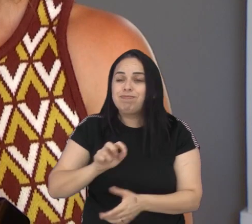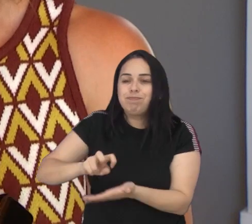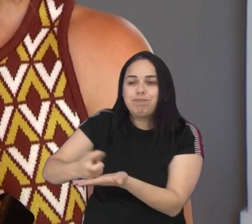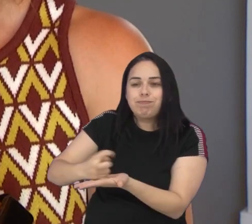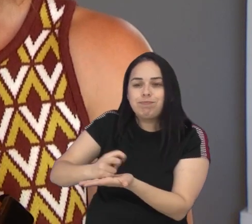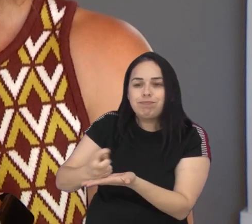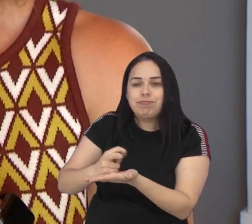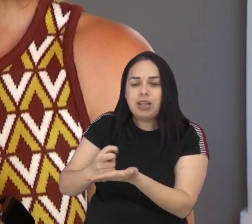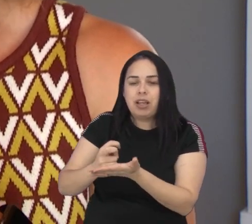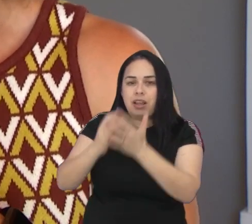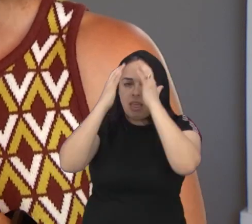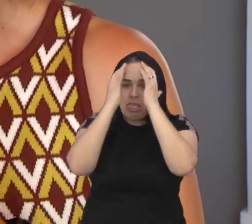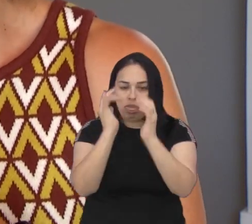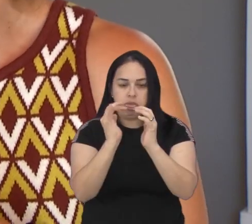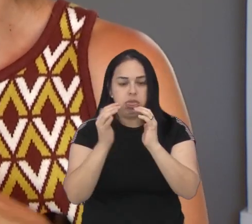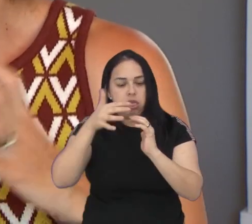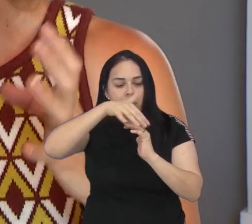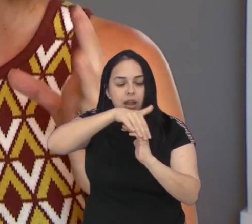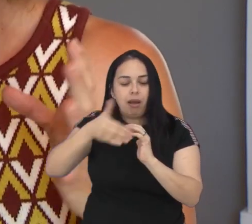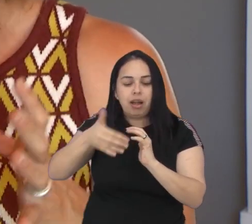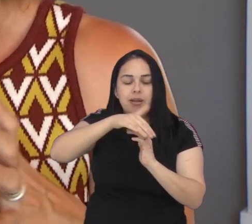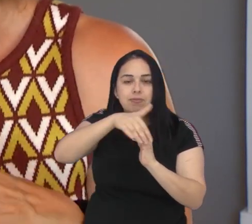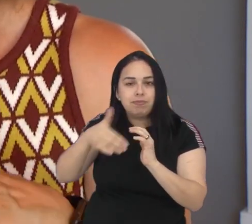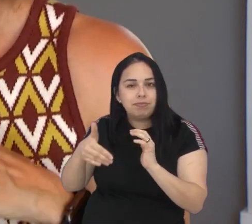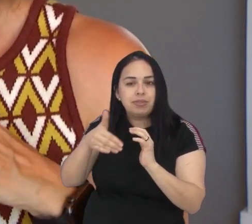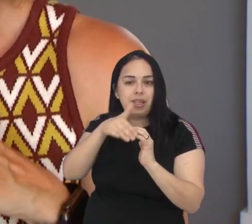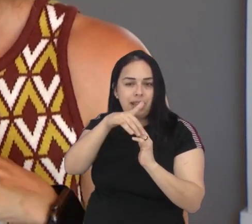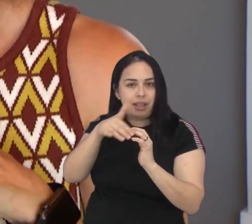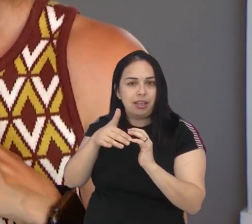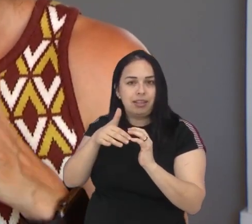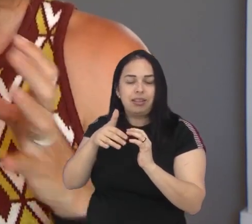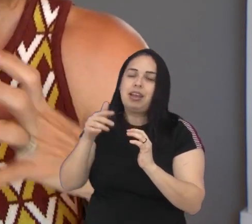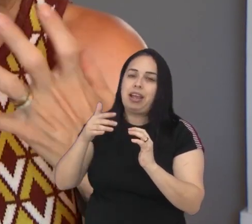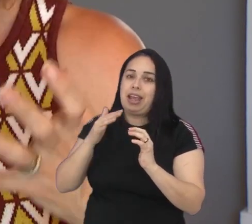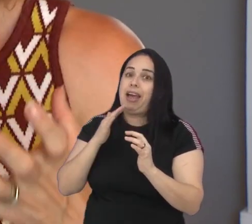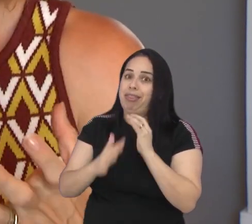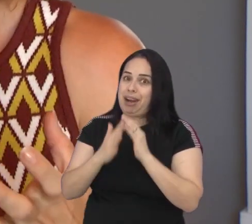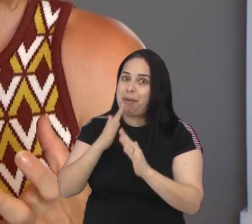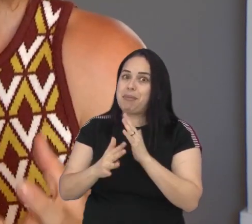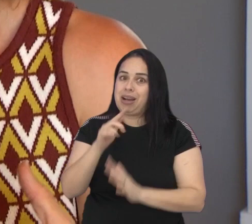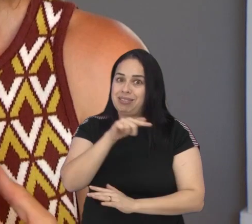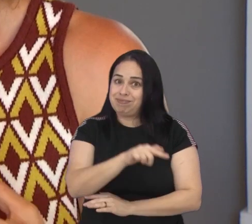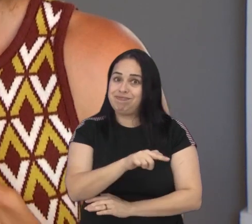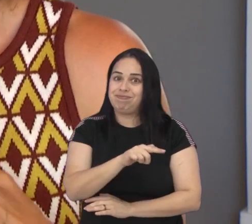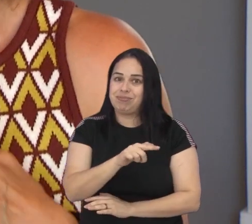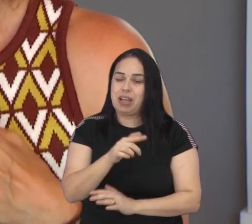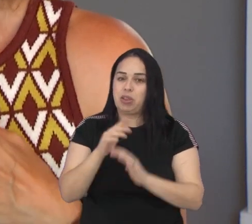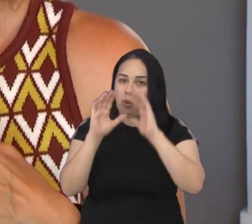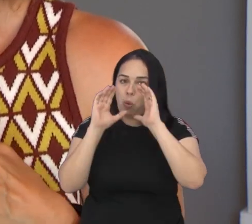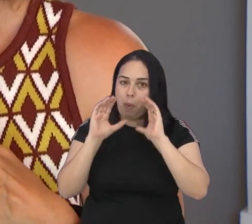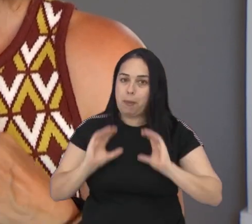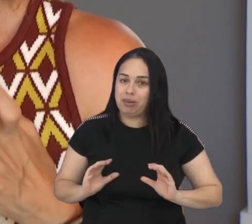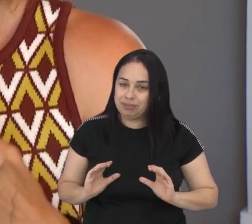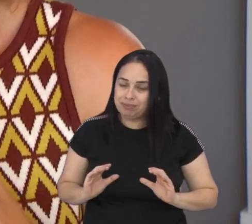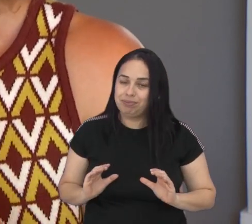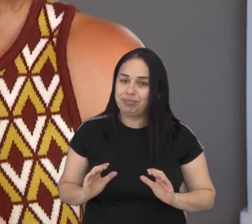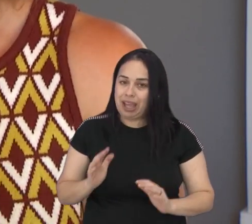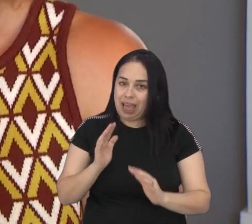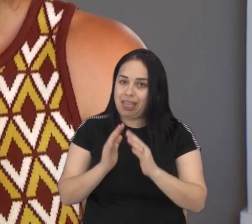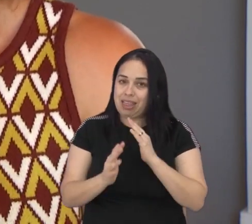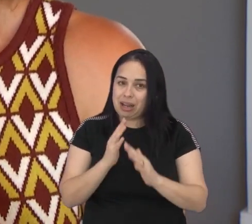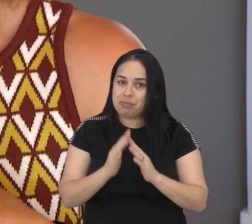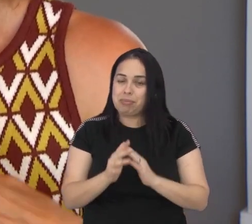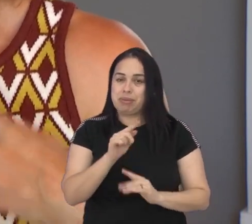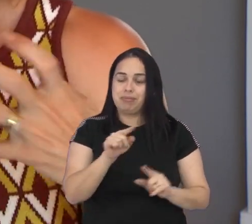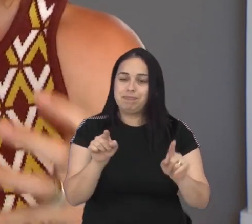Henrique, ela é temporofrontal, numa área do cérebro que atrapalha ele muito na questão do